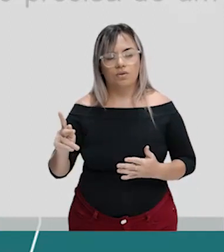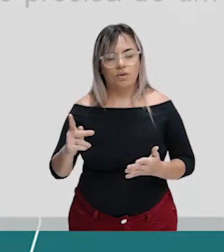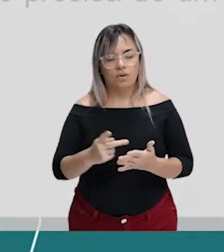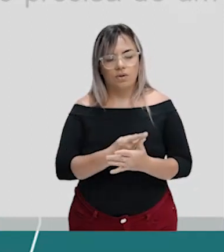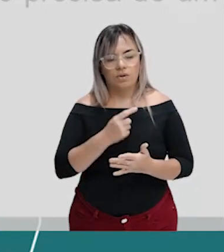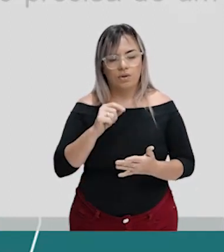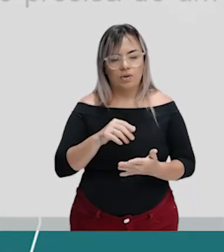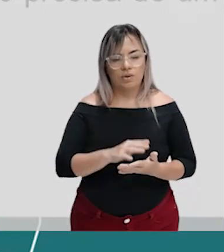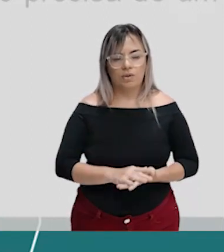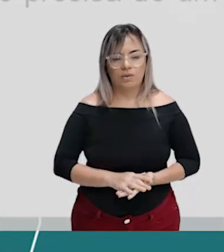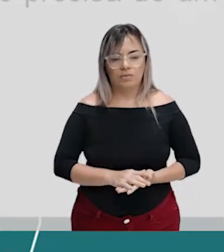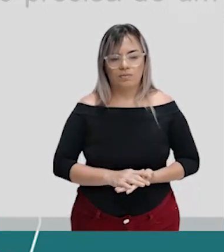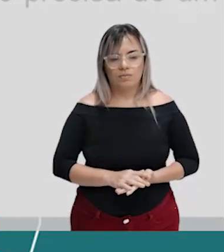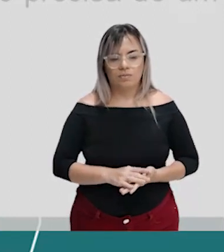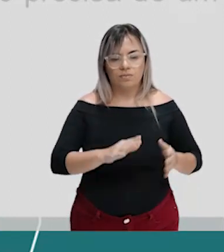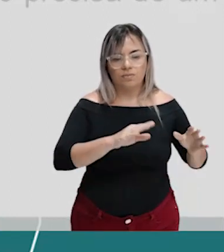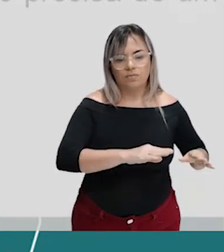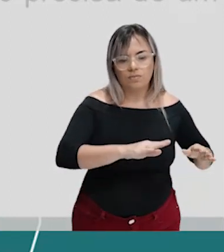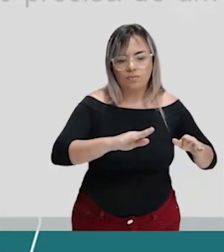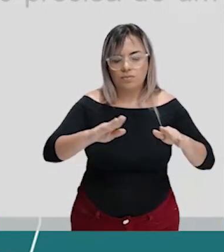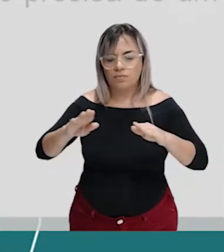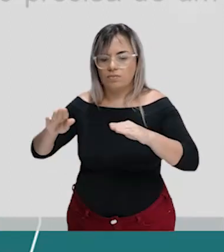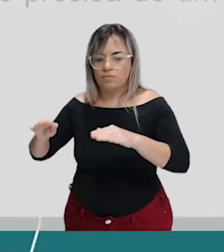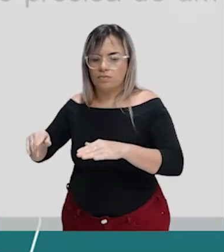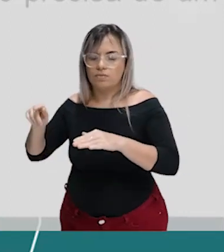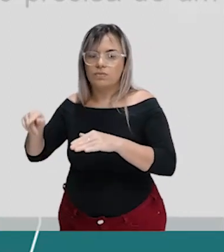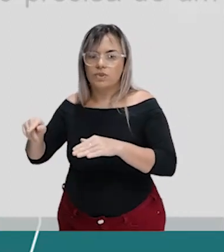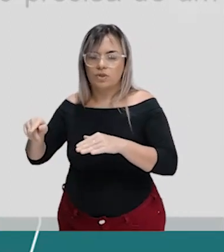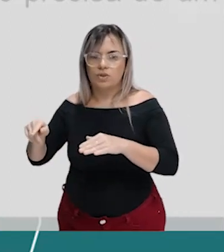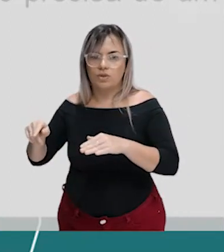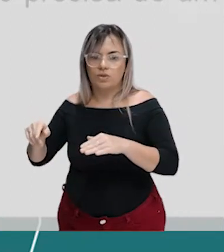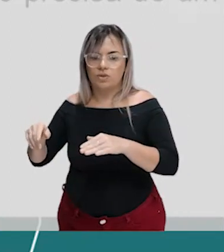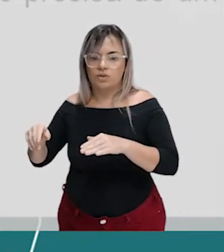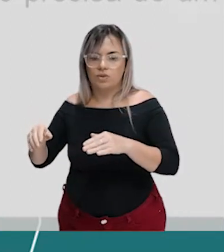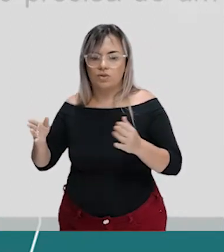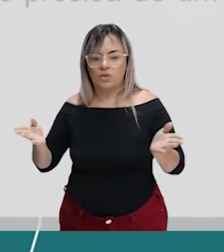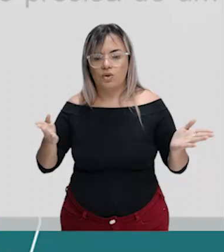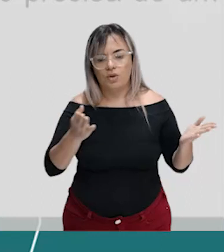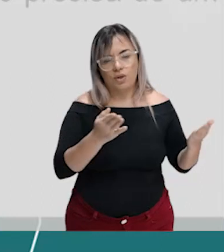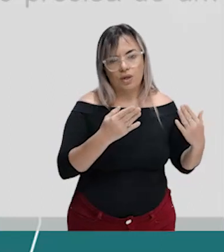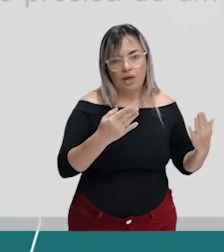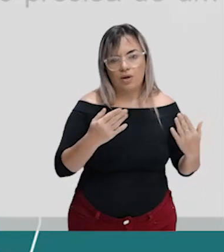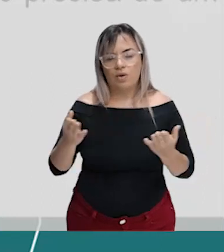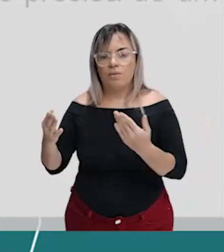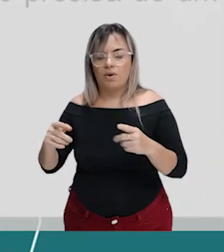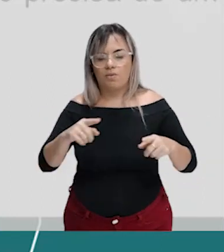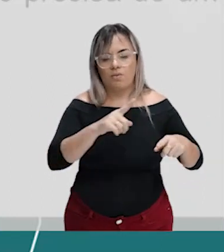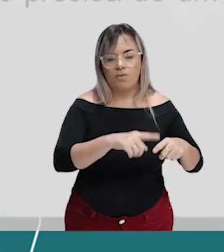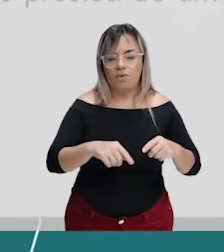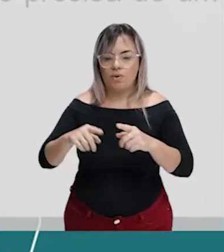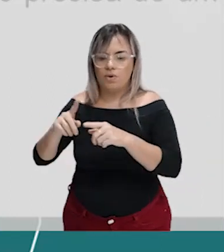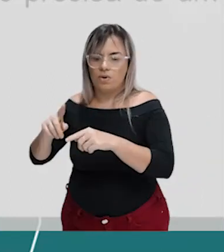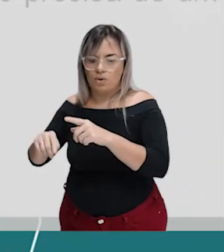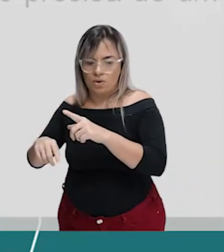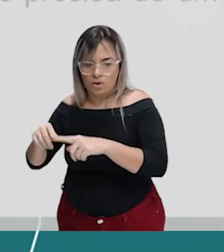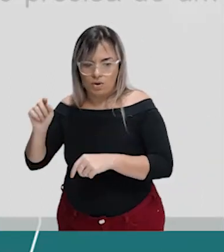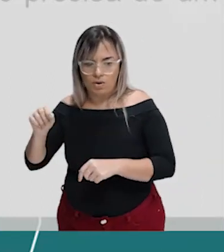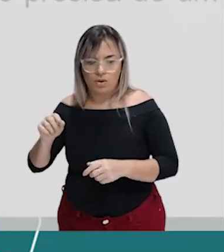de um corpo para outro ocorre em virtude da diferença de temperatura entre eles. Né?